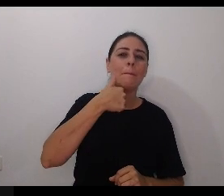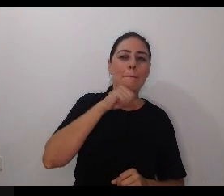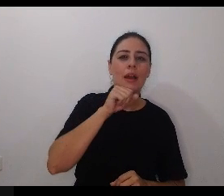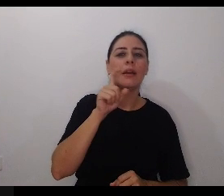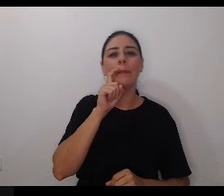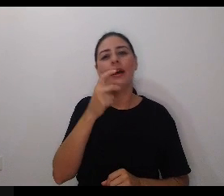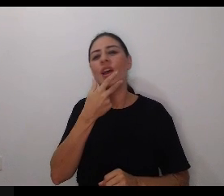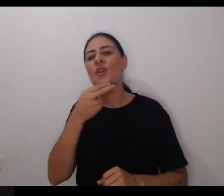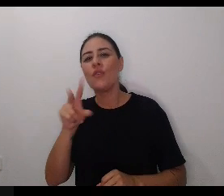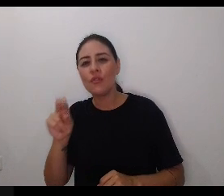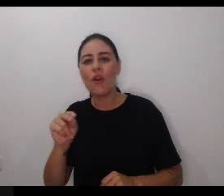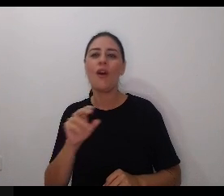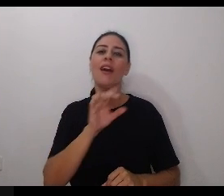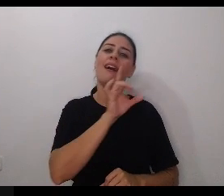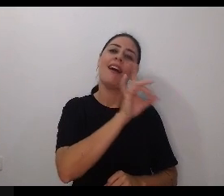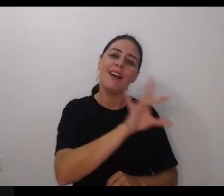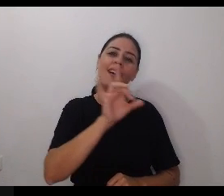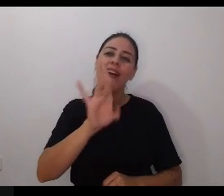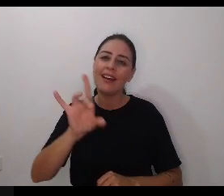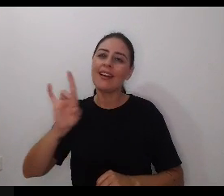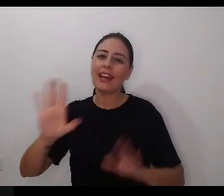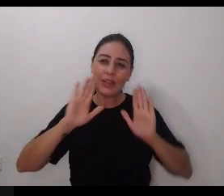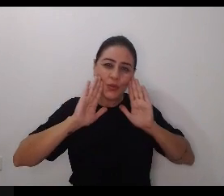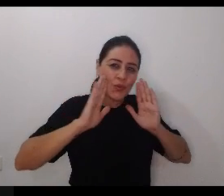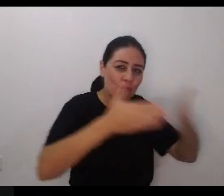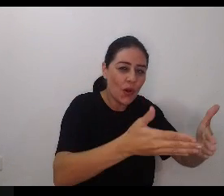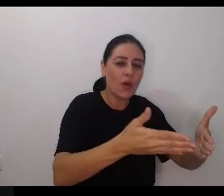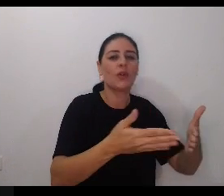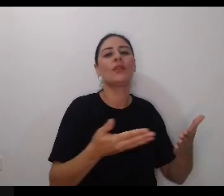de um cuidador, se tem um pai, uma mãe, uma avó, que